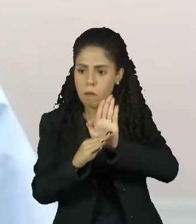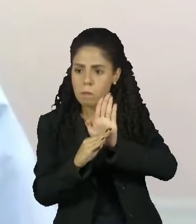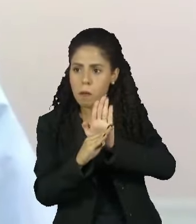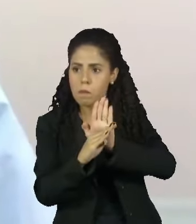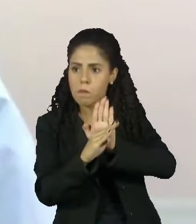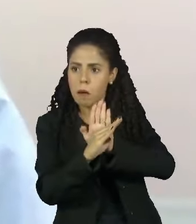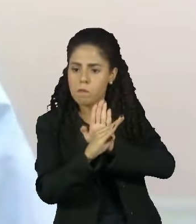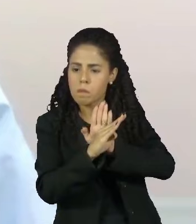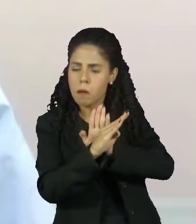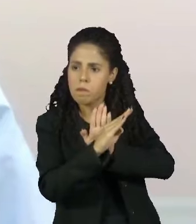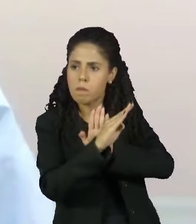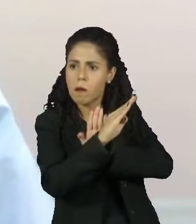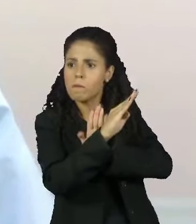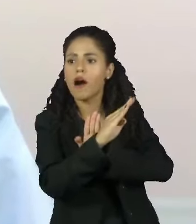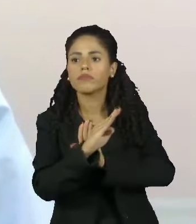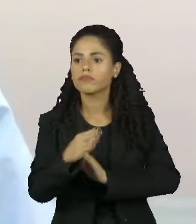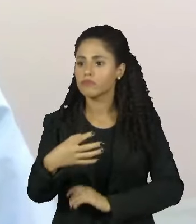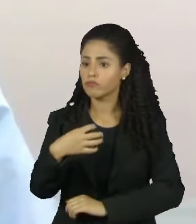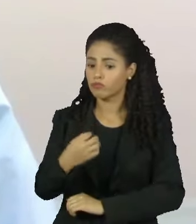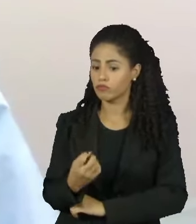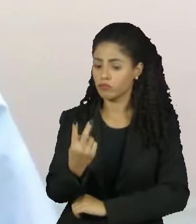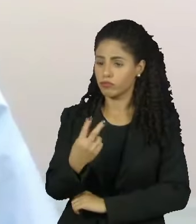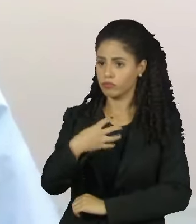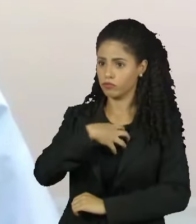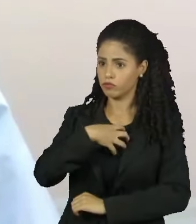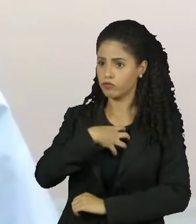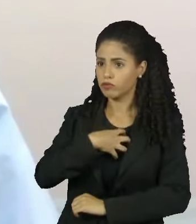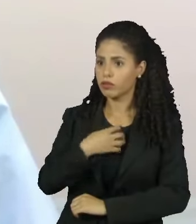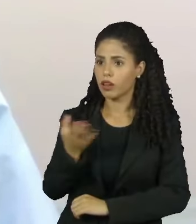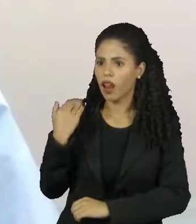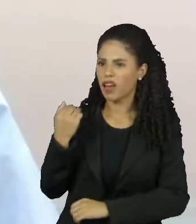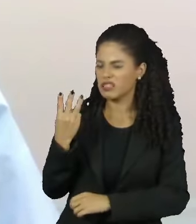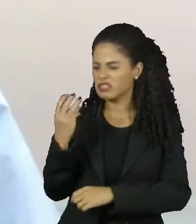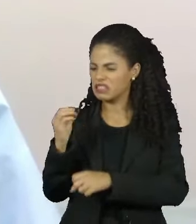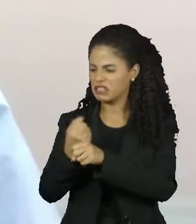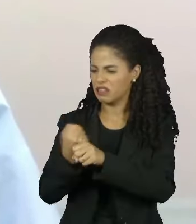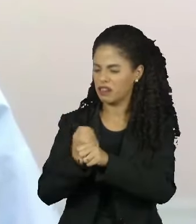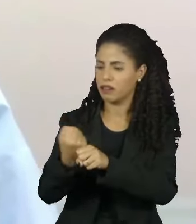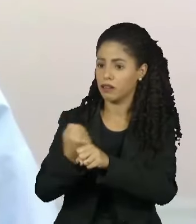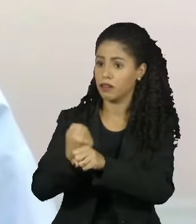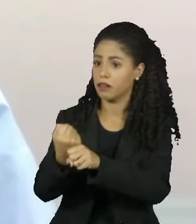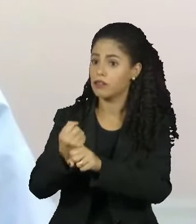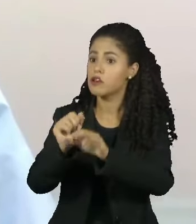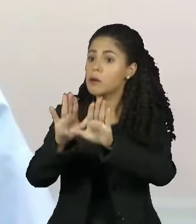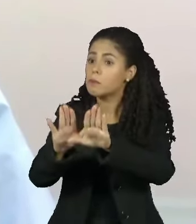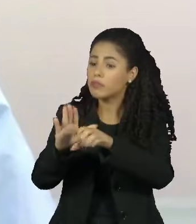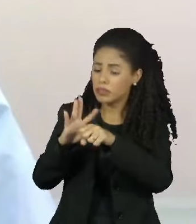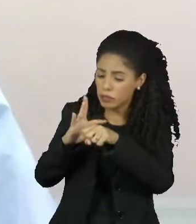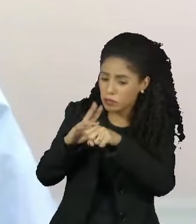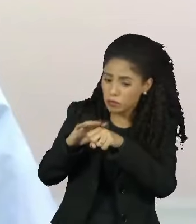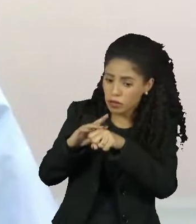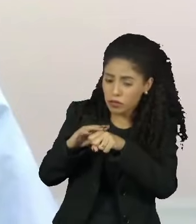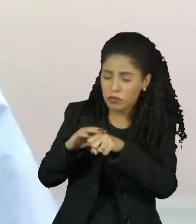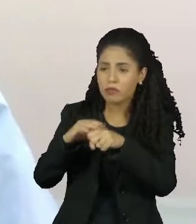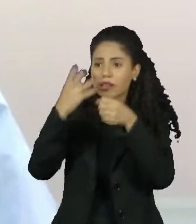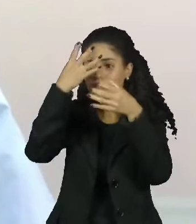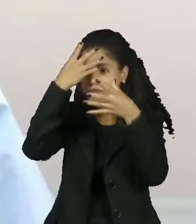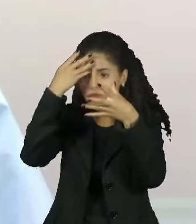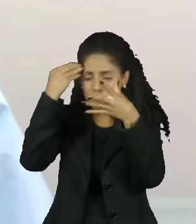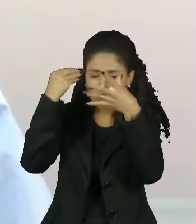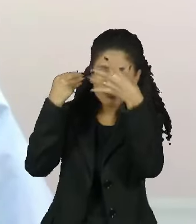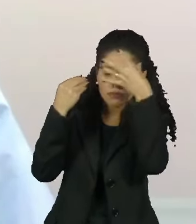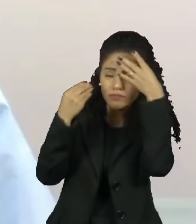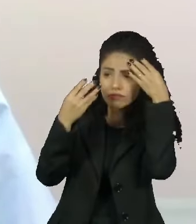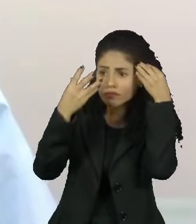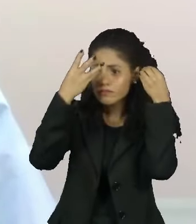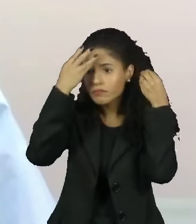curva nas duas, três últimas décadas. No entanto, é uma doença degenerativa. E eu digo